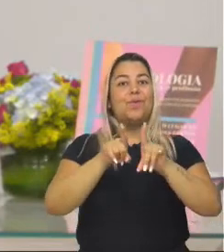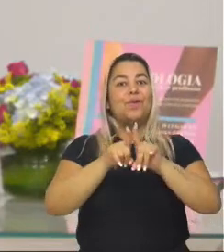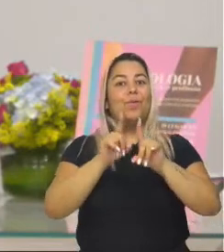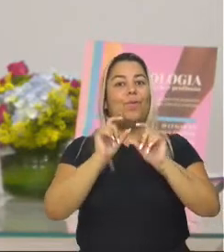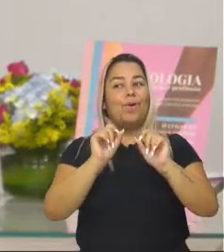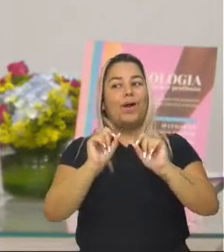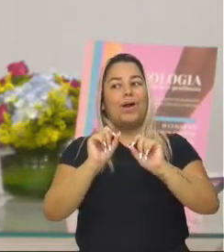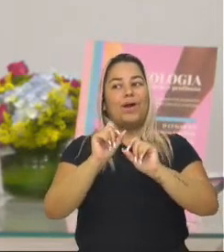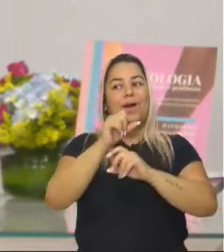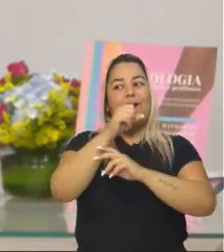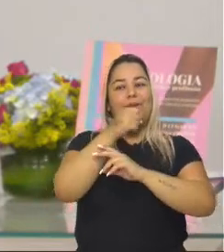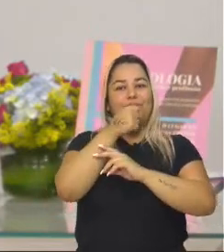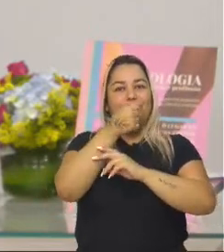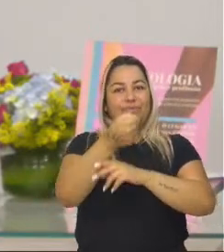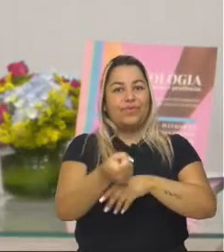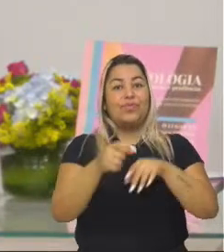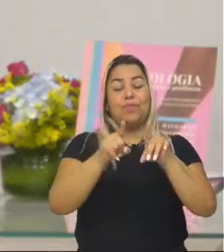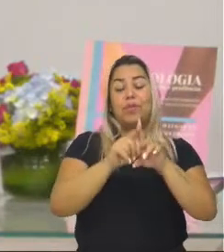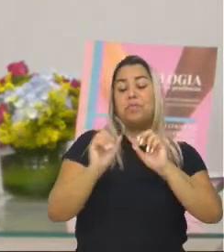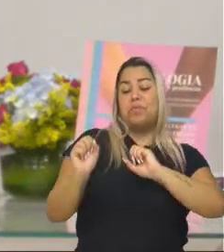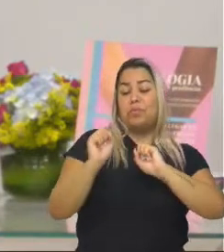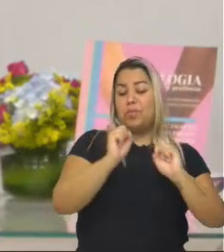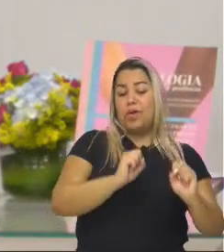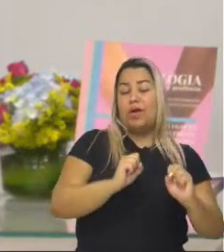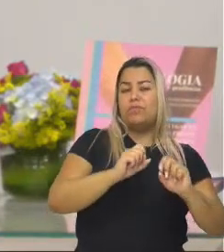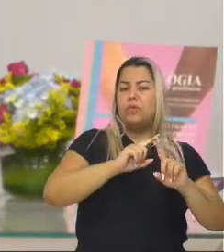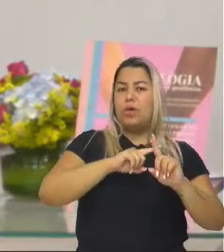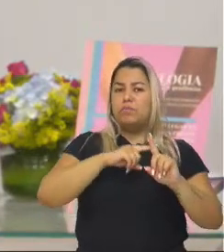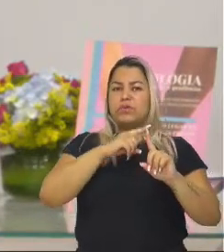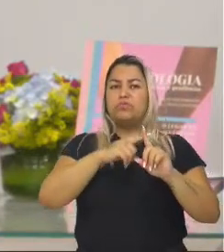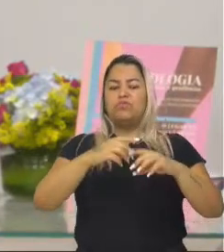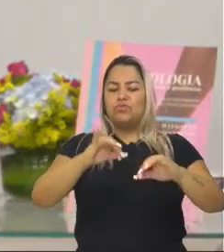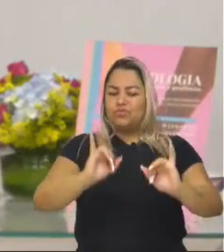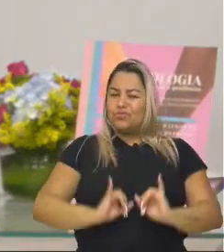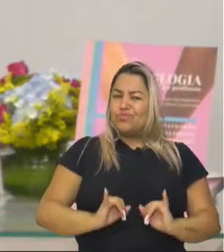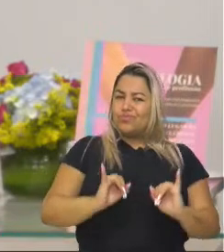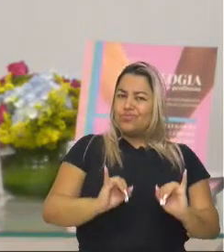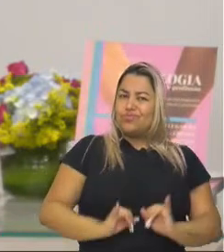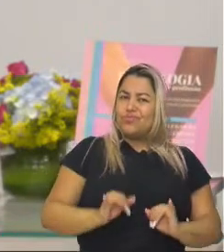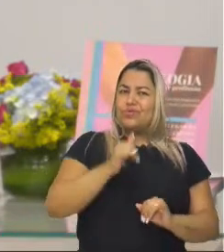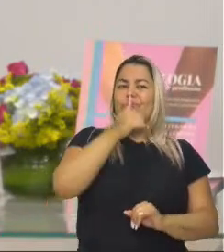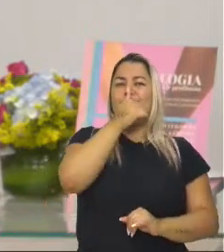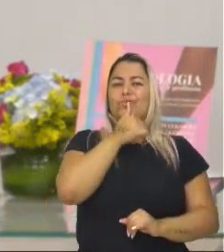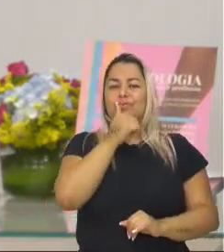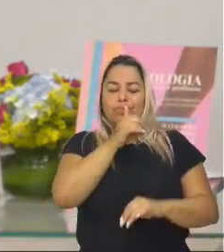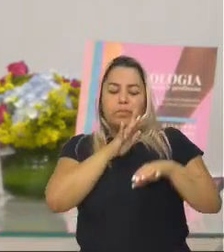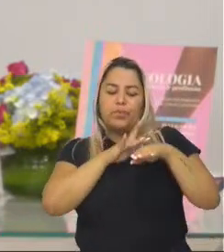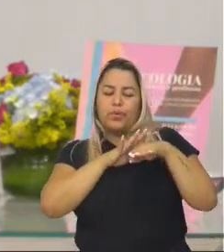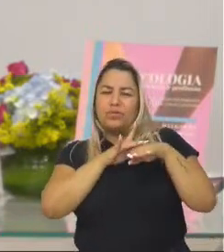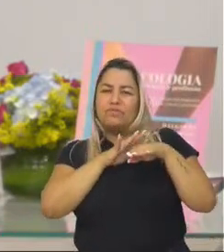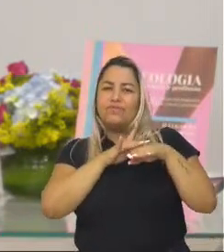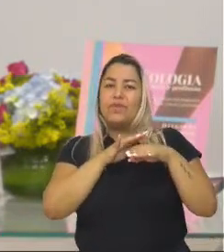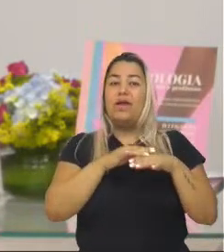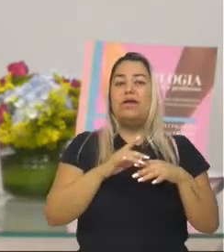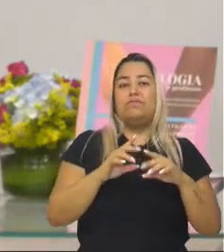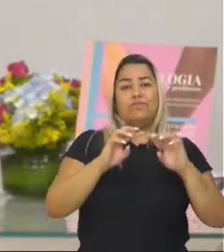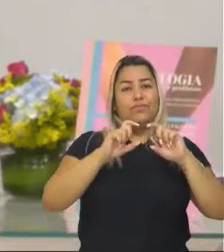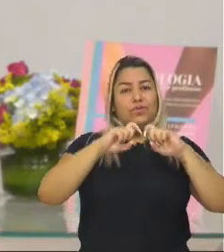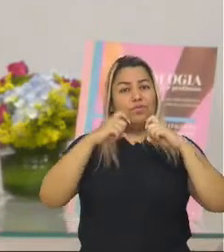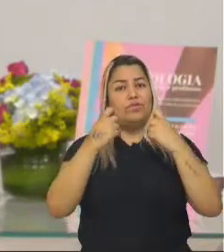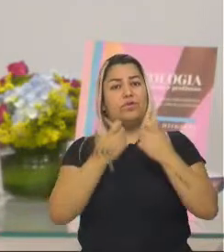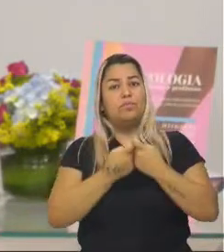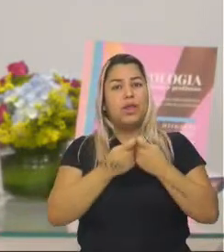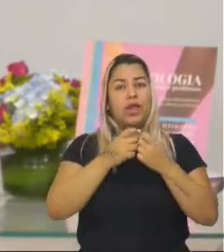atendimento pode gerar um aumento do sofrimento, porque o sofrimento não é da experiência da sua sexualidade, o sofrimento é